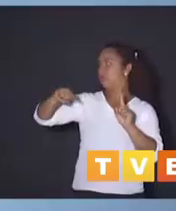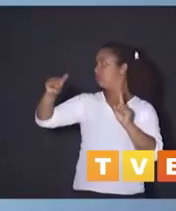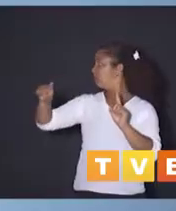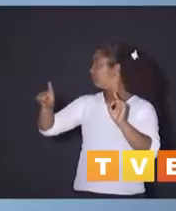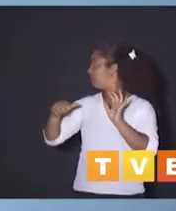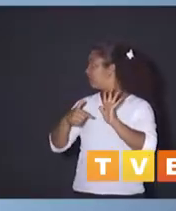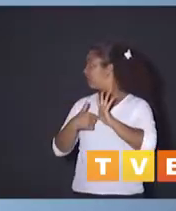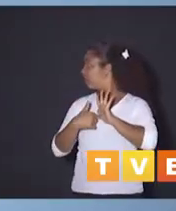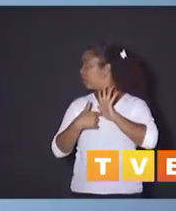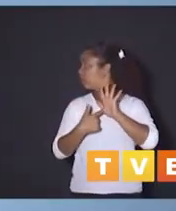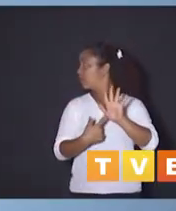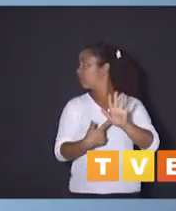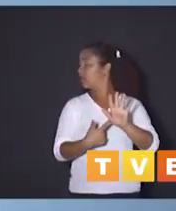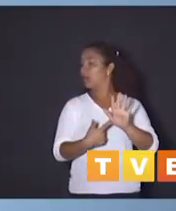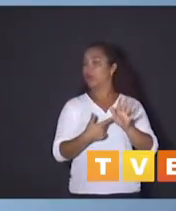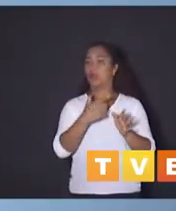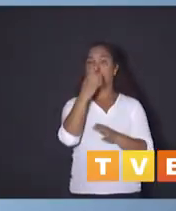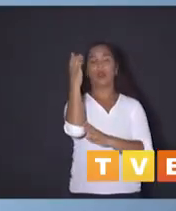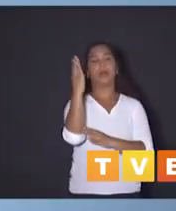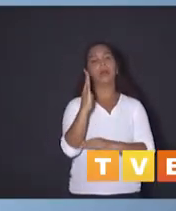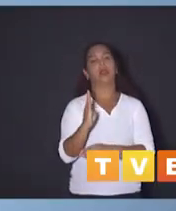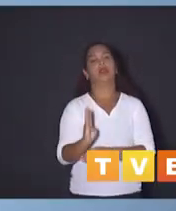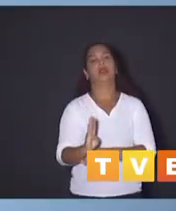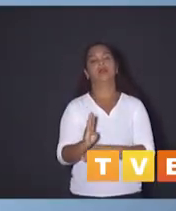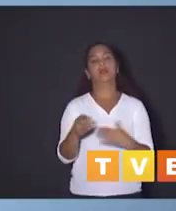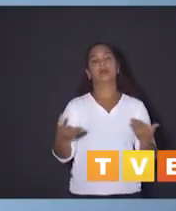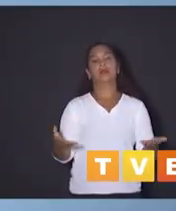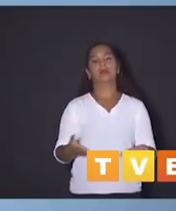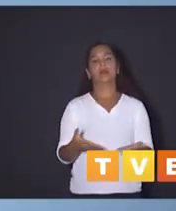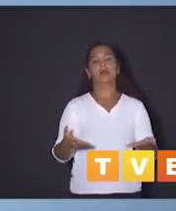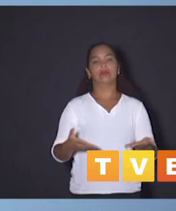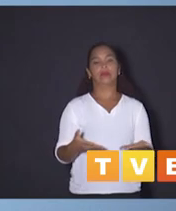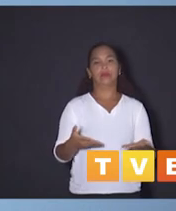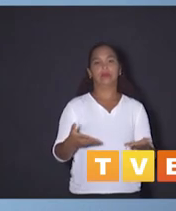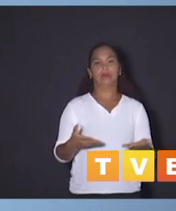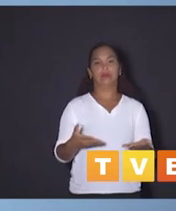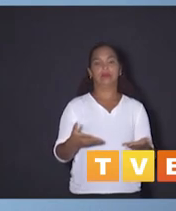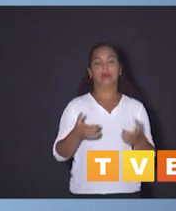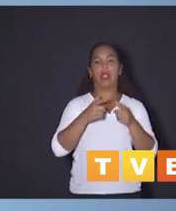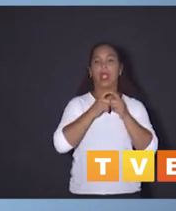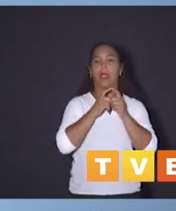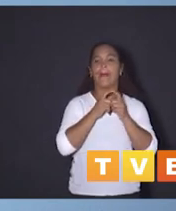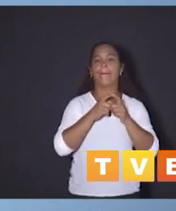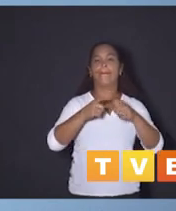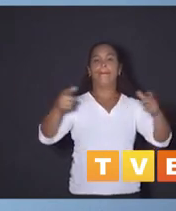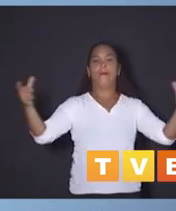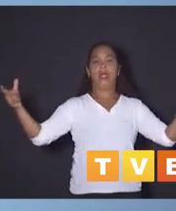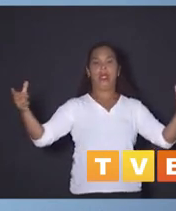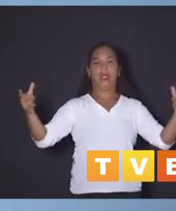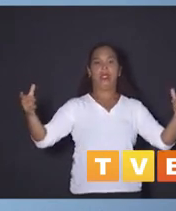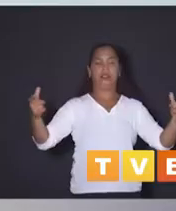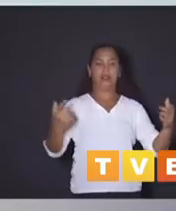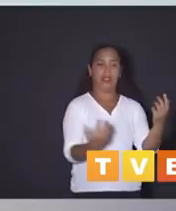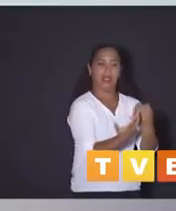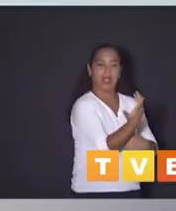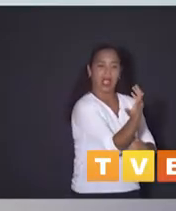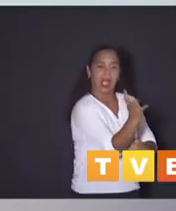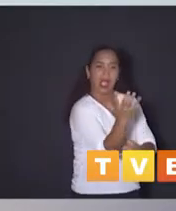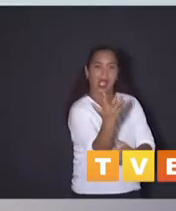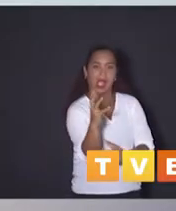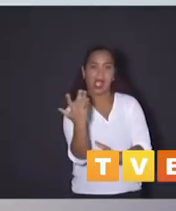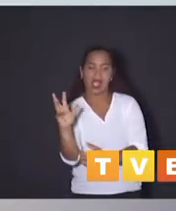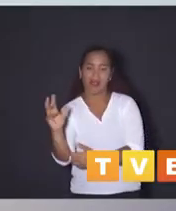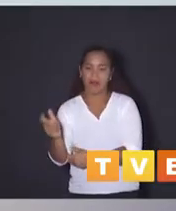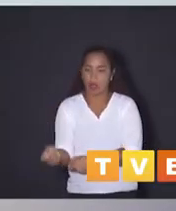assustando né o brasil é o país que mais utiliza agrotóxicos na produção de alimentos nós estamos